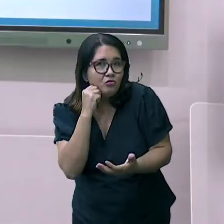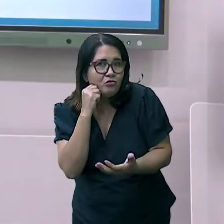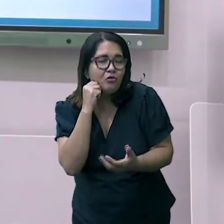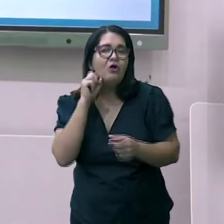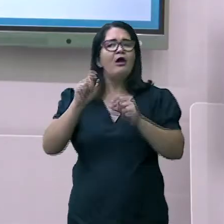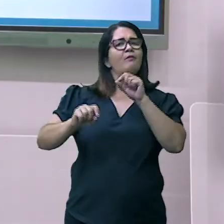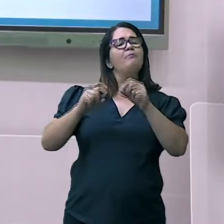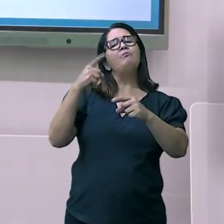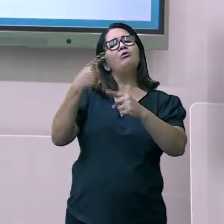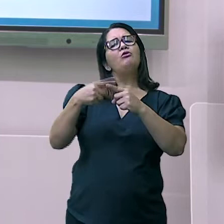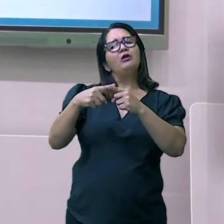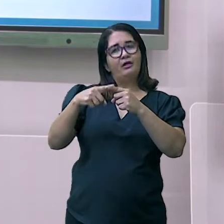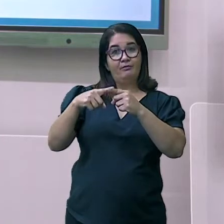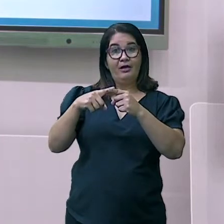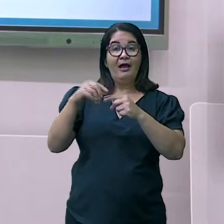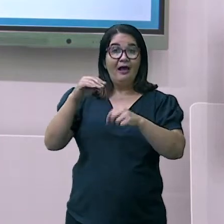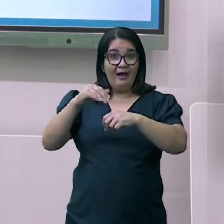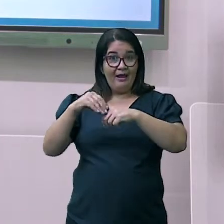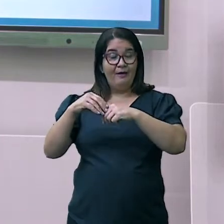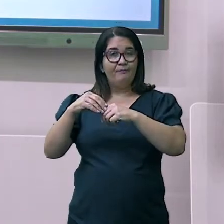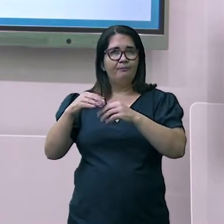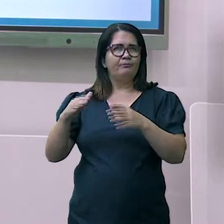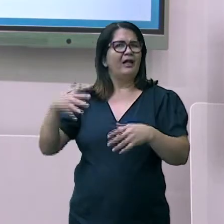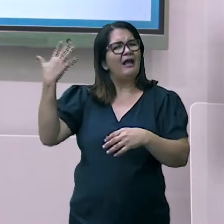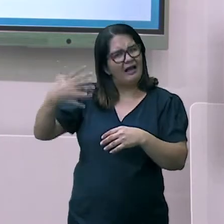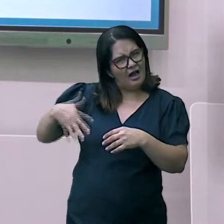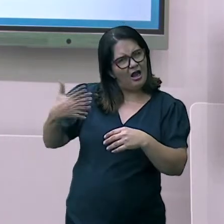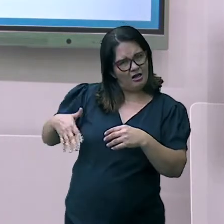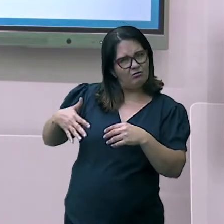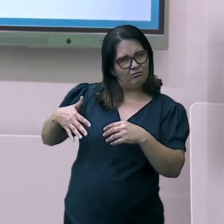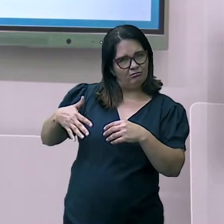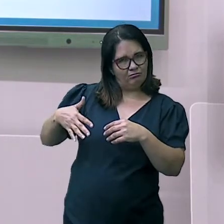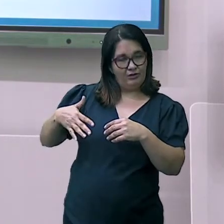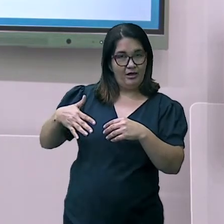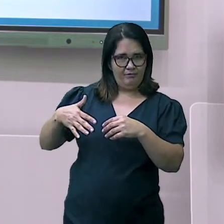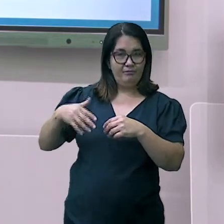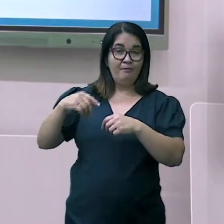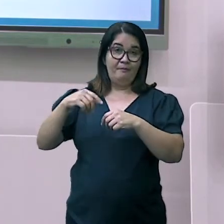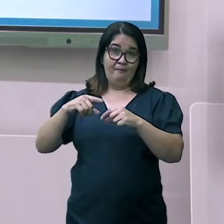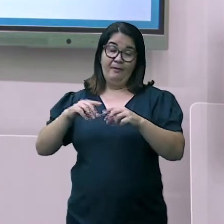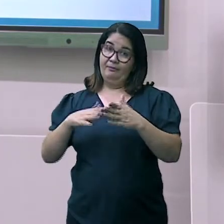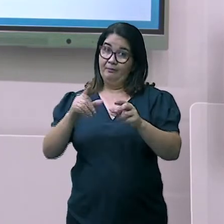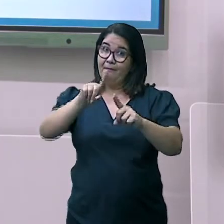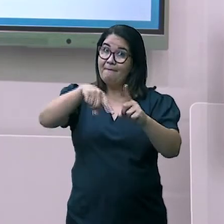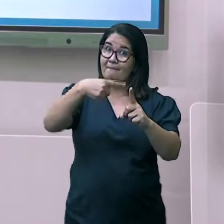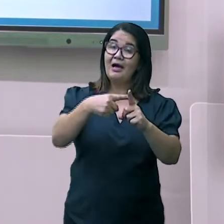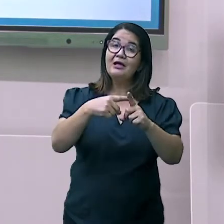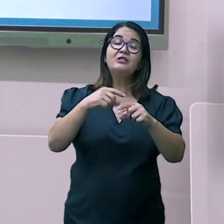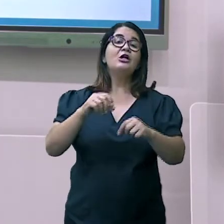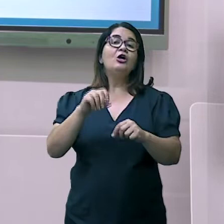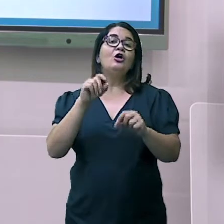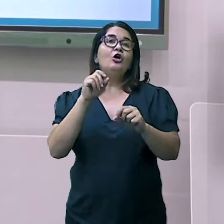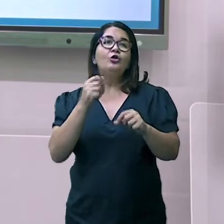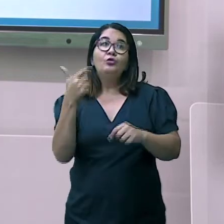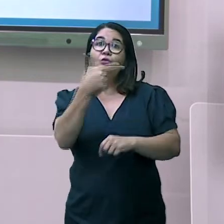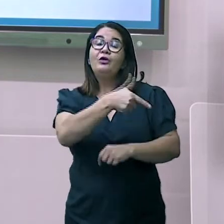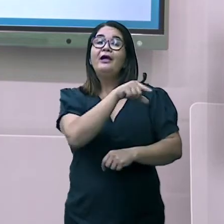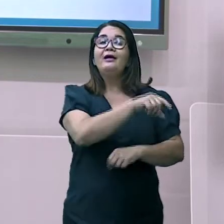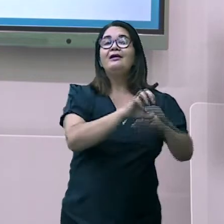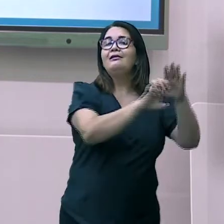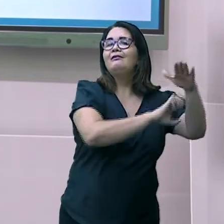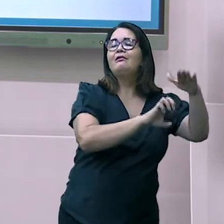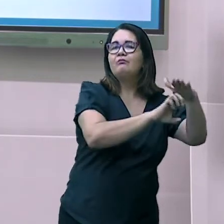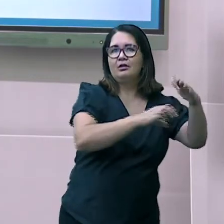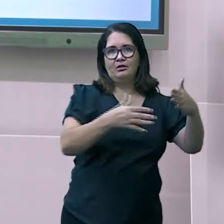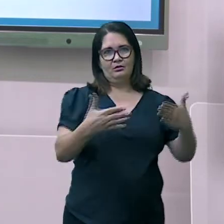viajante. Nos dias atuais, a profissão não é muito comum, mas ainda existe. Já bateu lá na sua